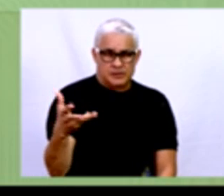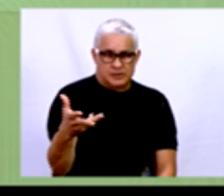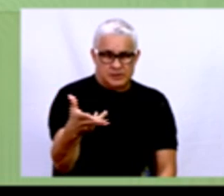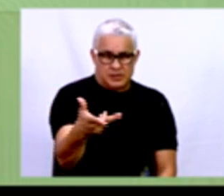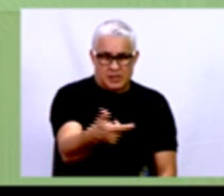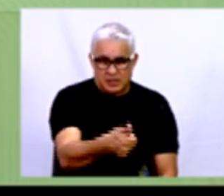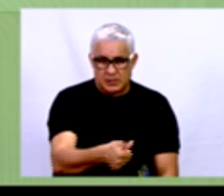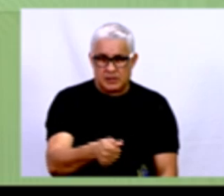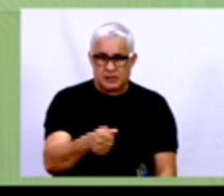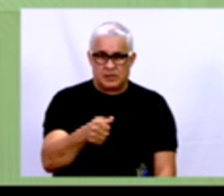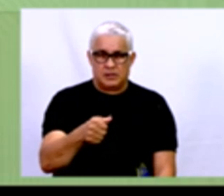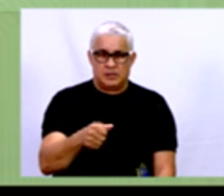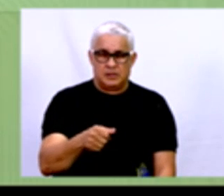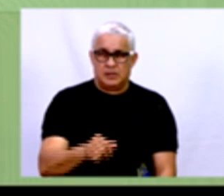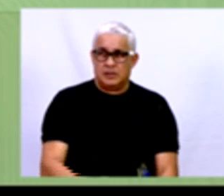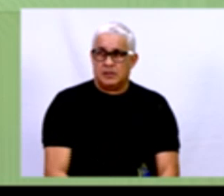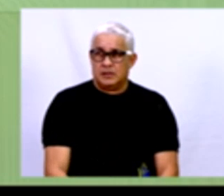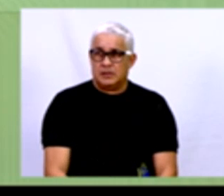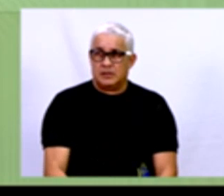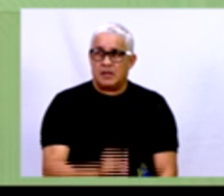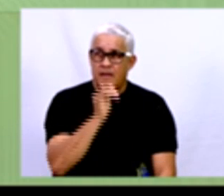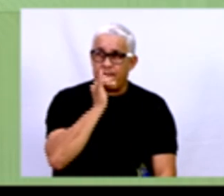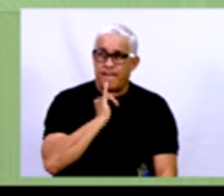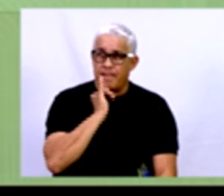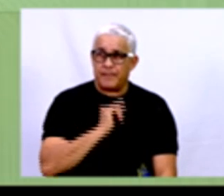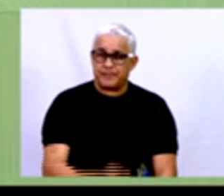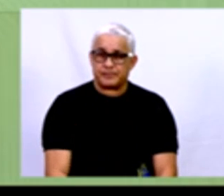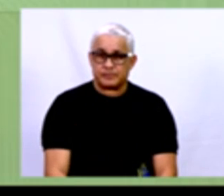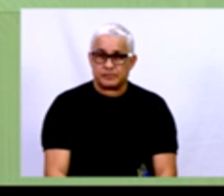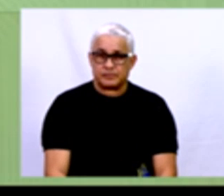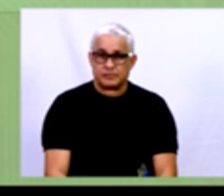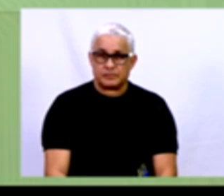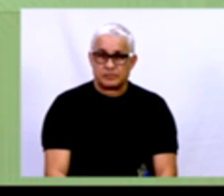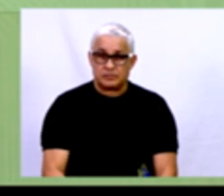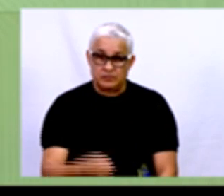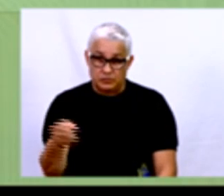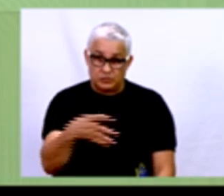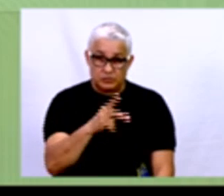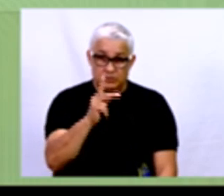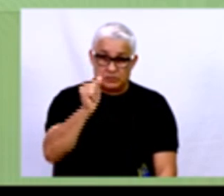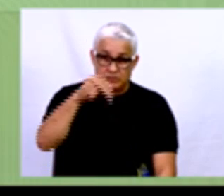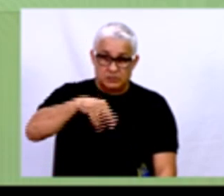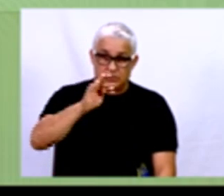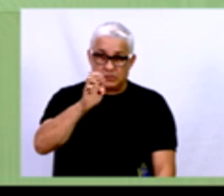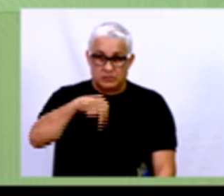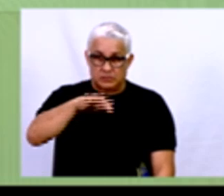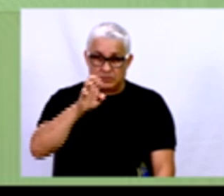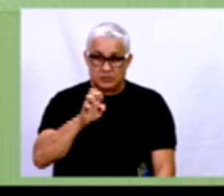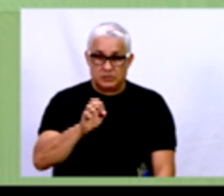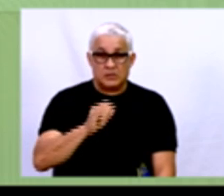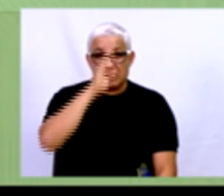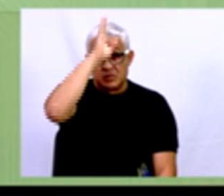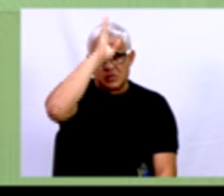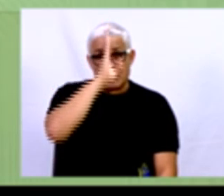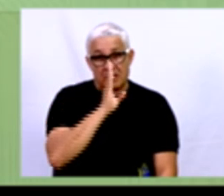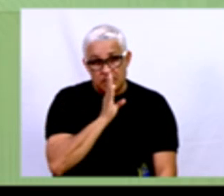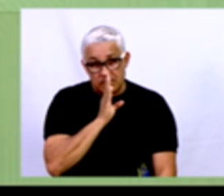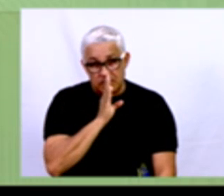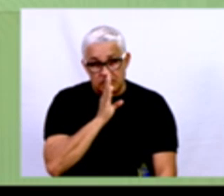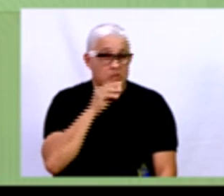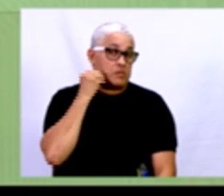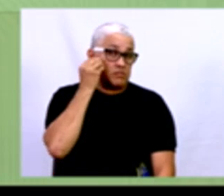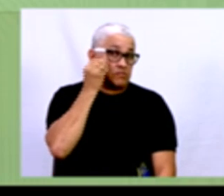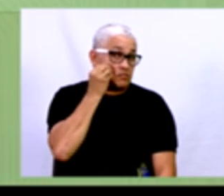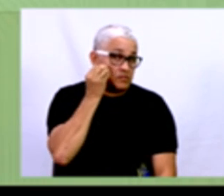envolver, né, o interlocutor. Vejamos o exemplo. Novo Pantene, experimente, grátis. Então, a gente